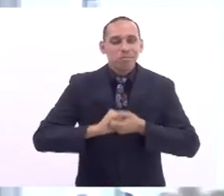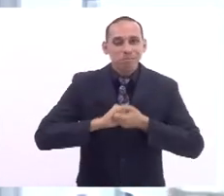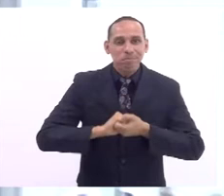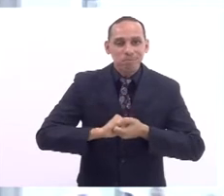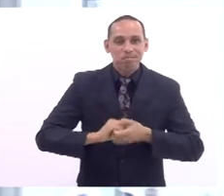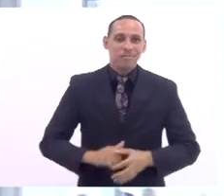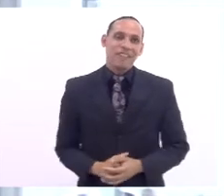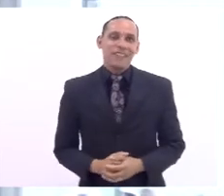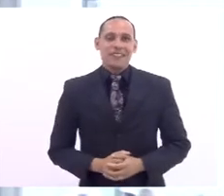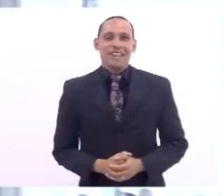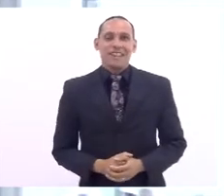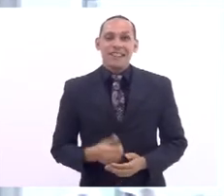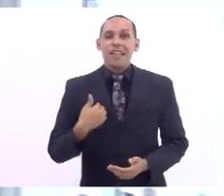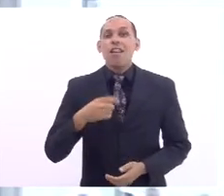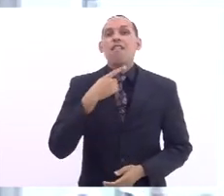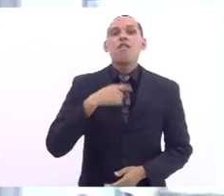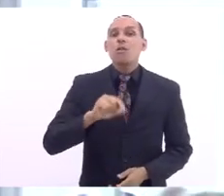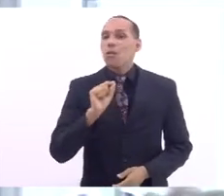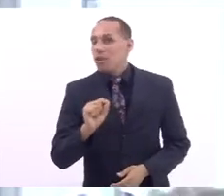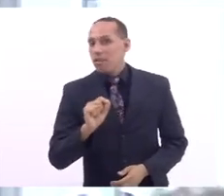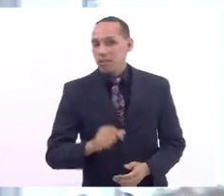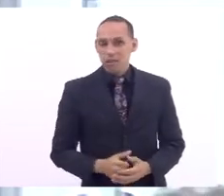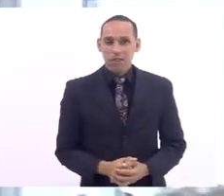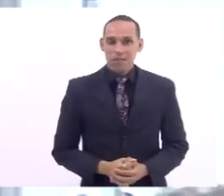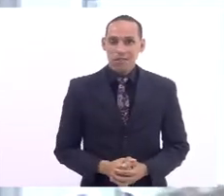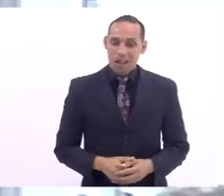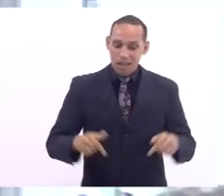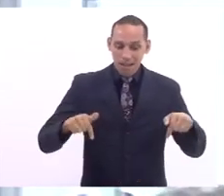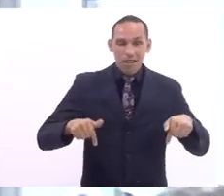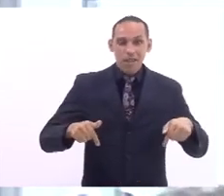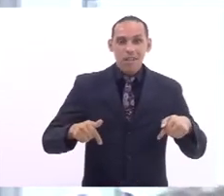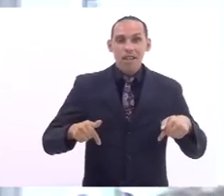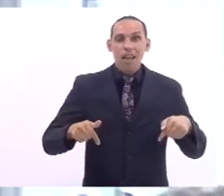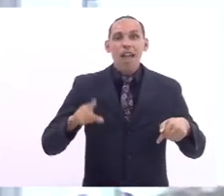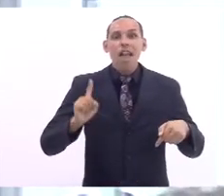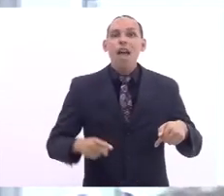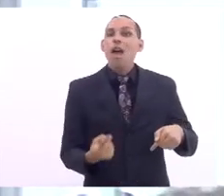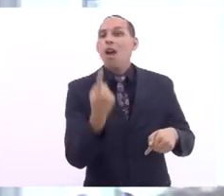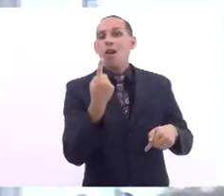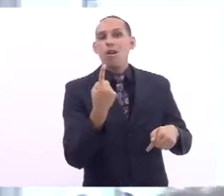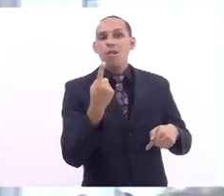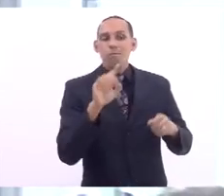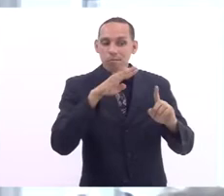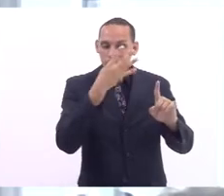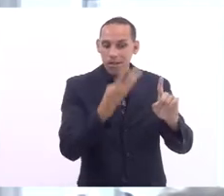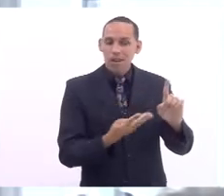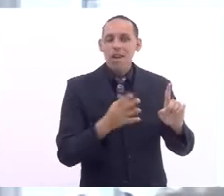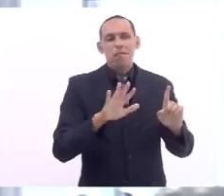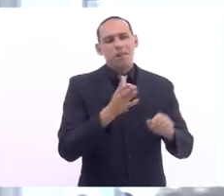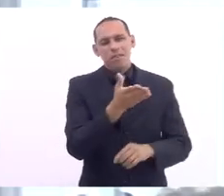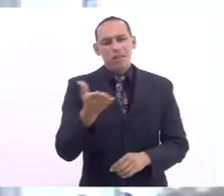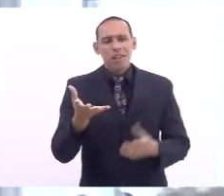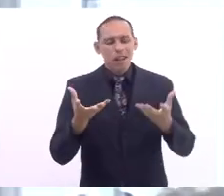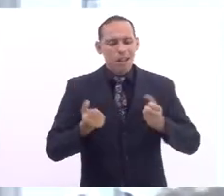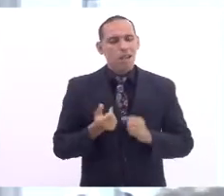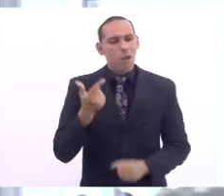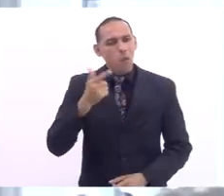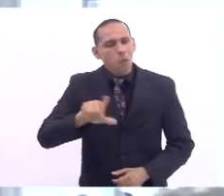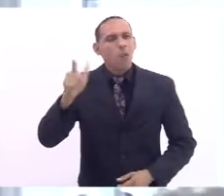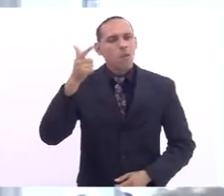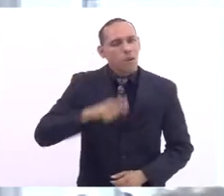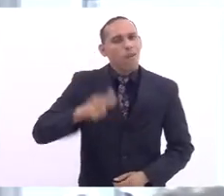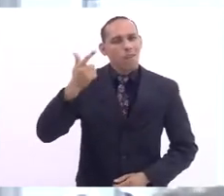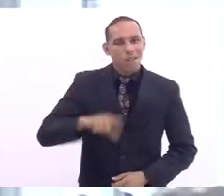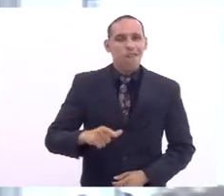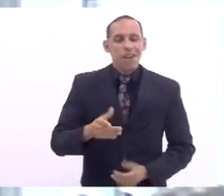e desejo né que essa seja apenas uma das diversas homenagens que ainda vocês vão receber na